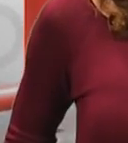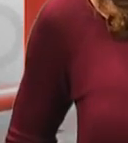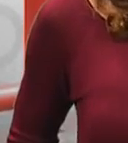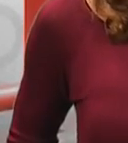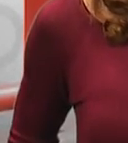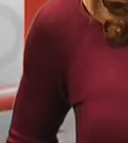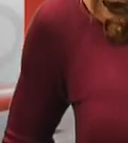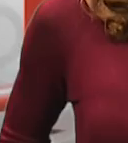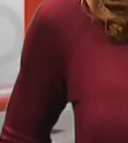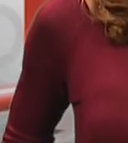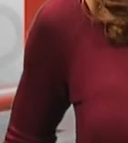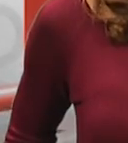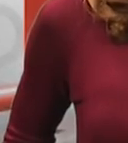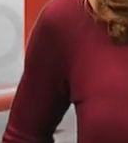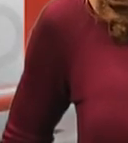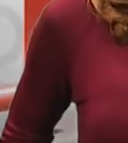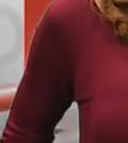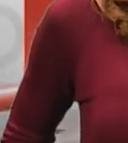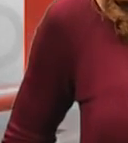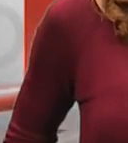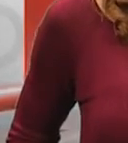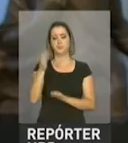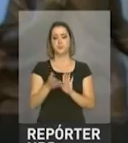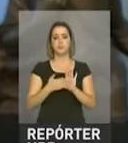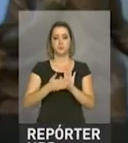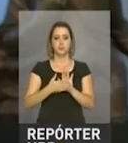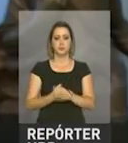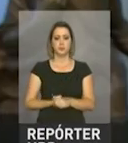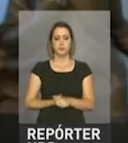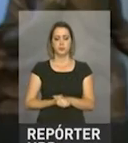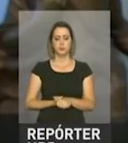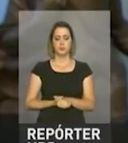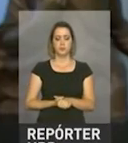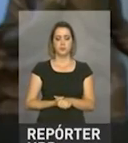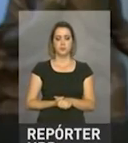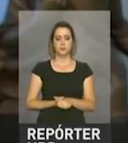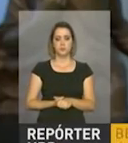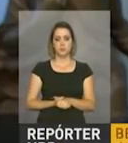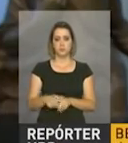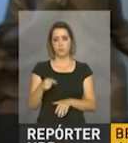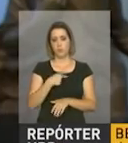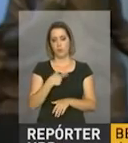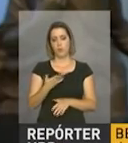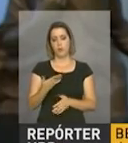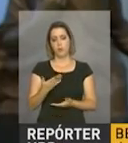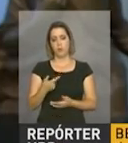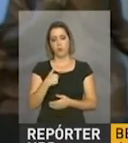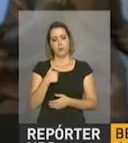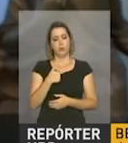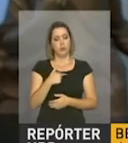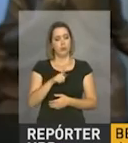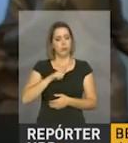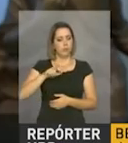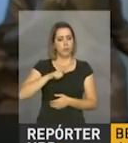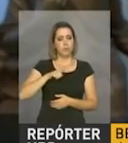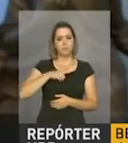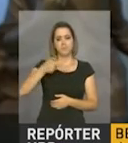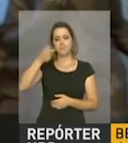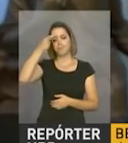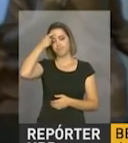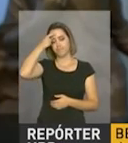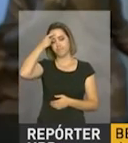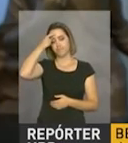Mansur, falou sobre a importância da proposta. Eu tenho plena consciência de que se a